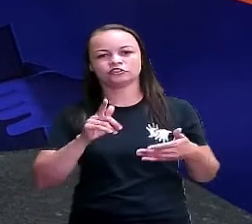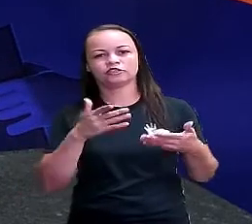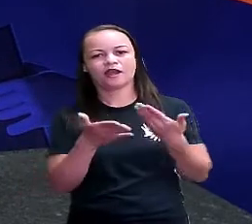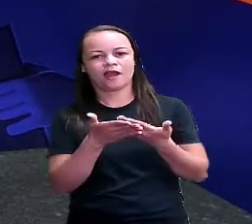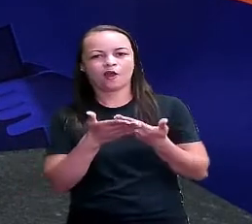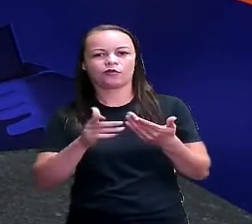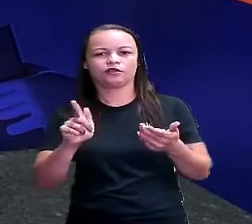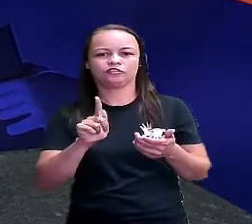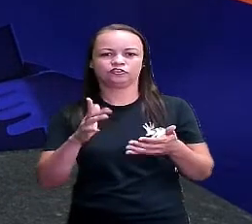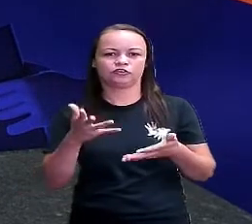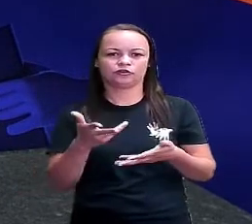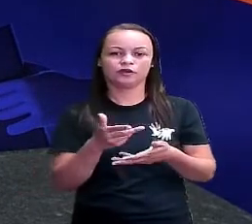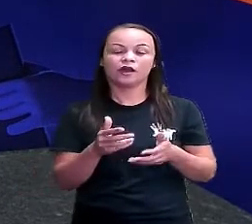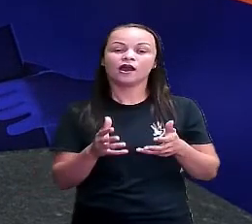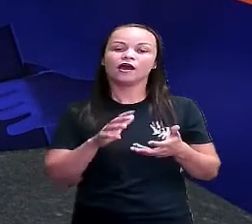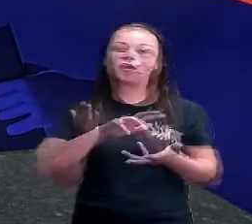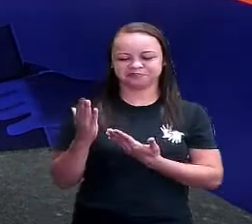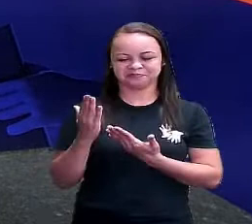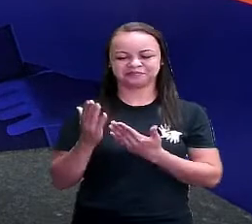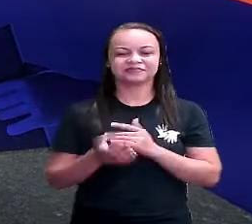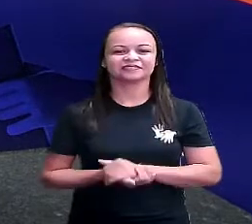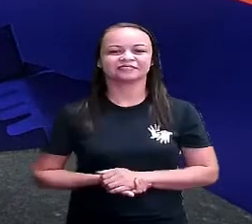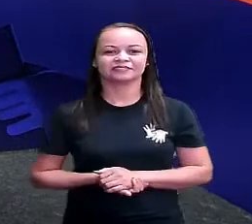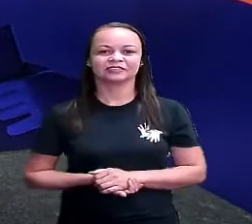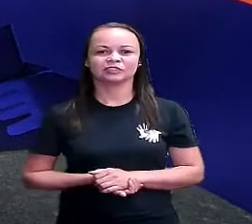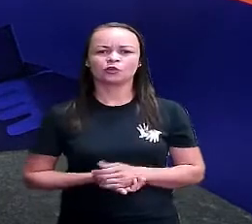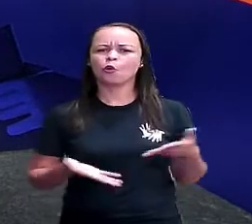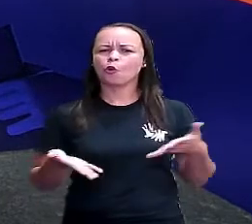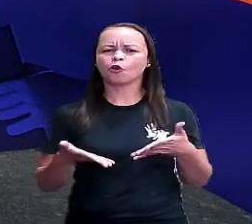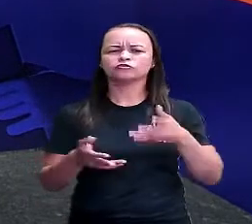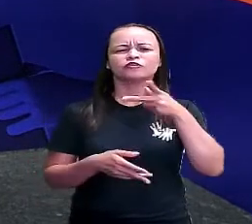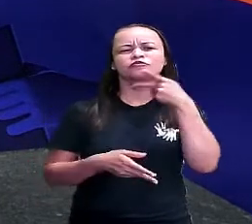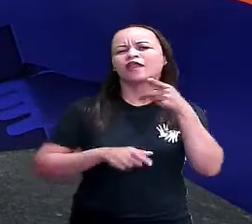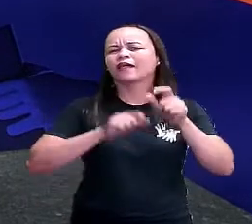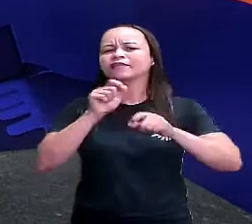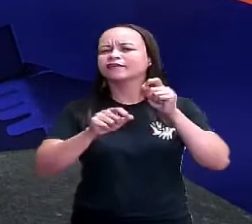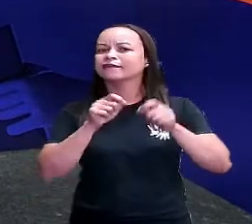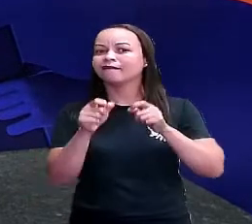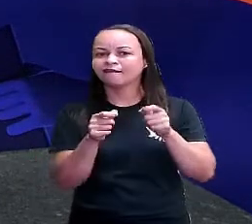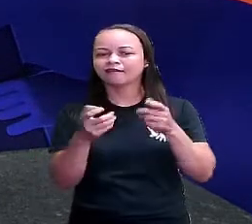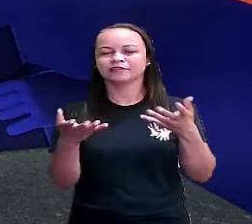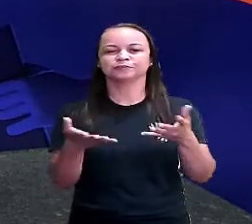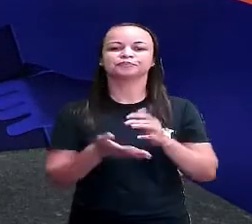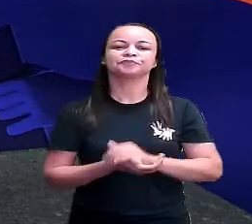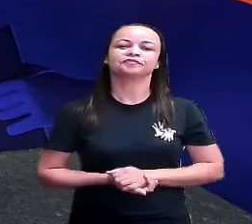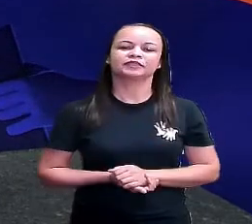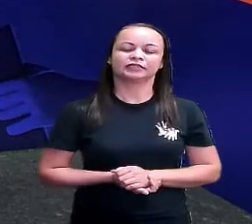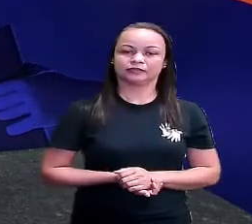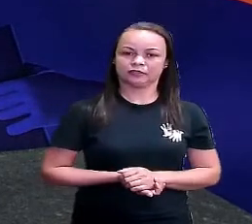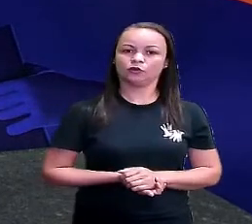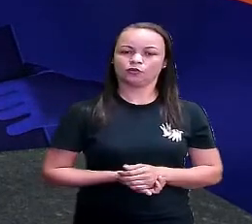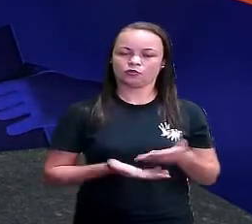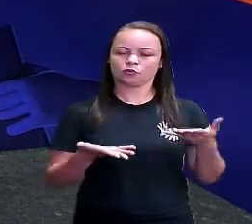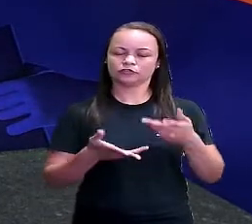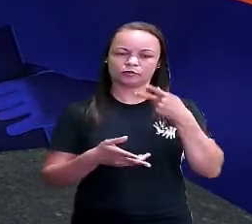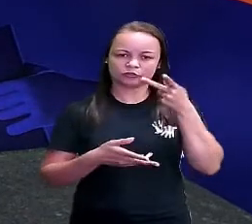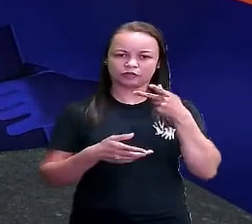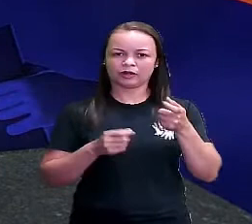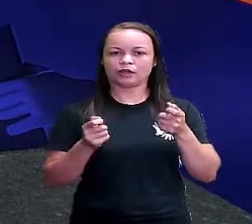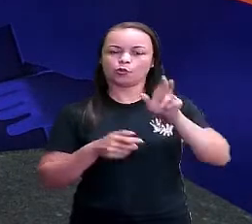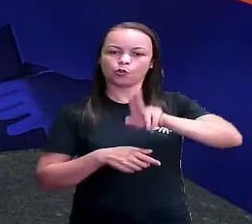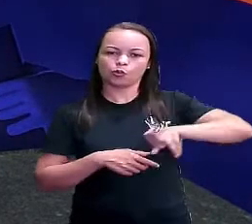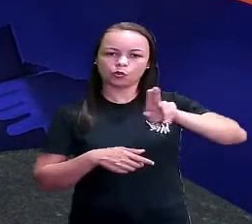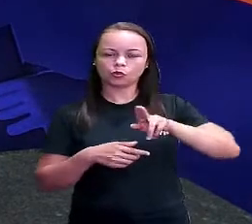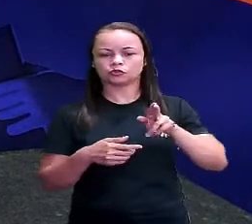começar mostrando os temas. Sobre o que vamos falar hoje, gente, nós vamos falar sobre o uso dos elementos da